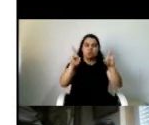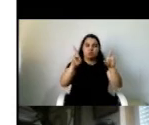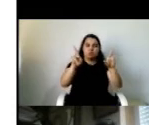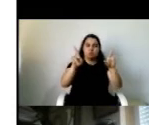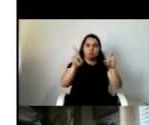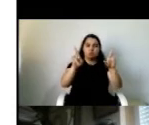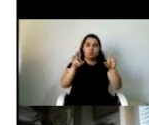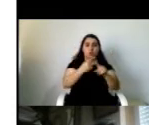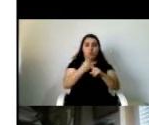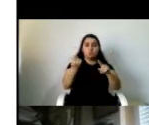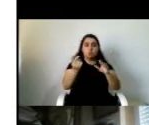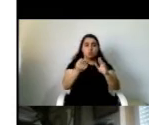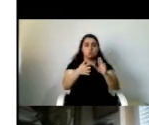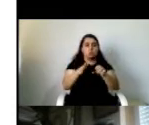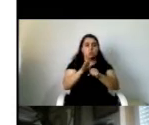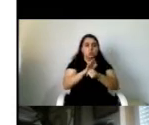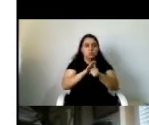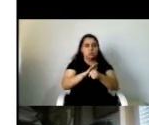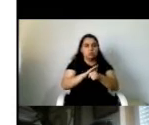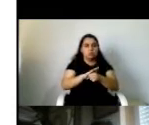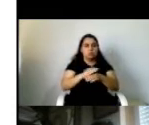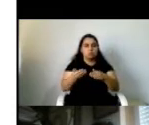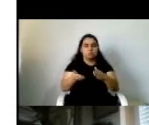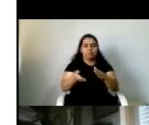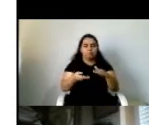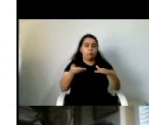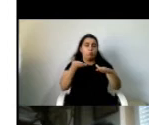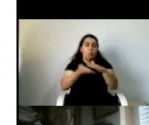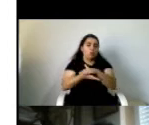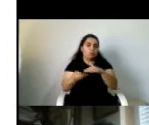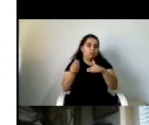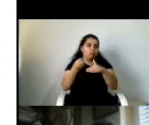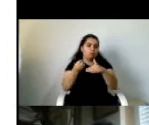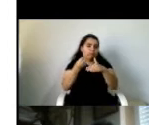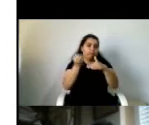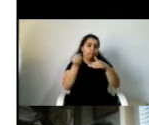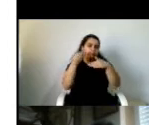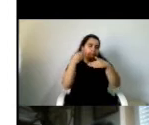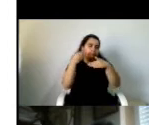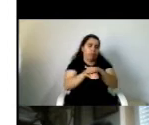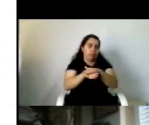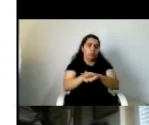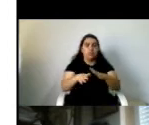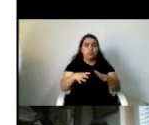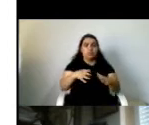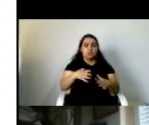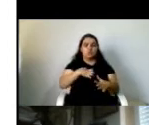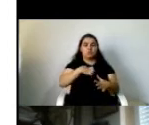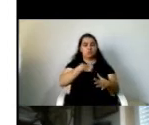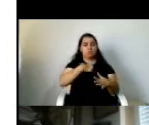ficam sem o sentimento de justiça cumprida face àquilo